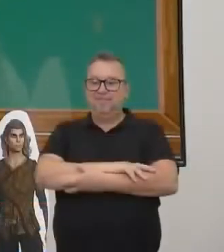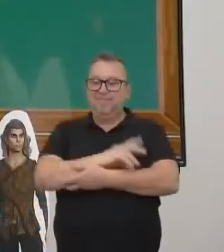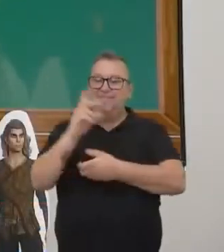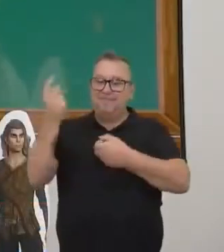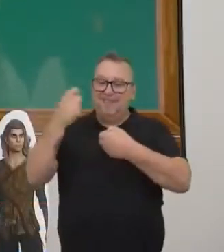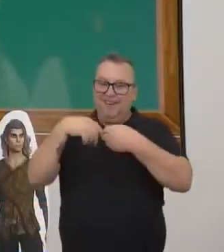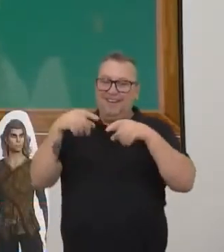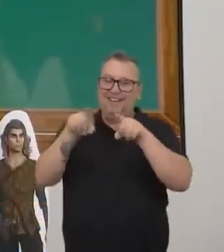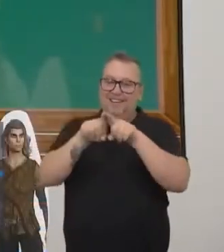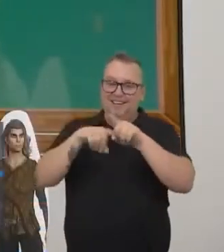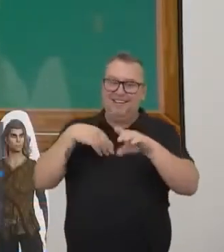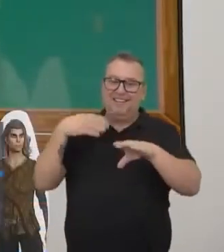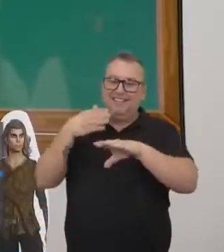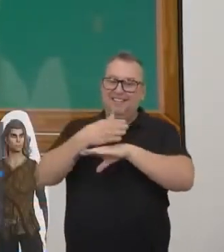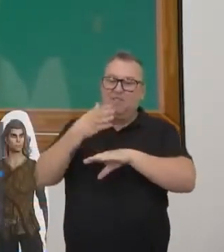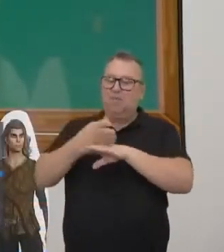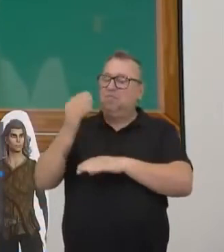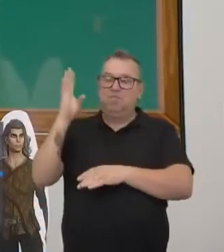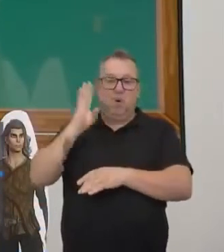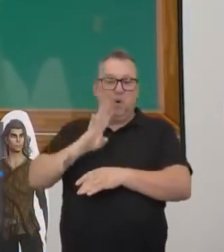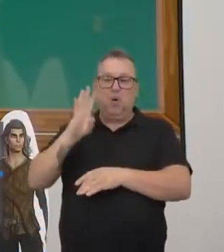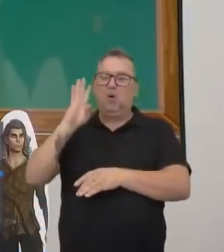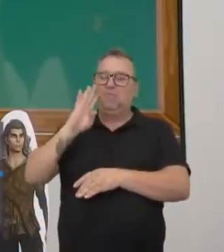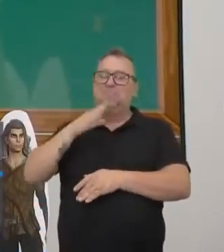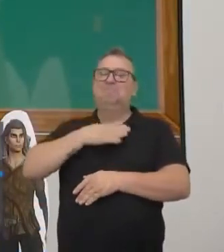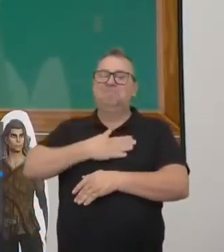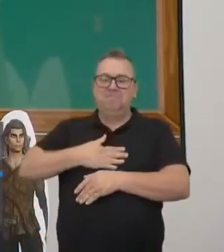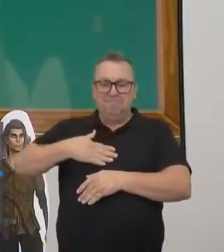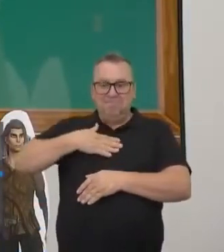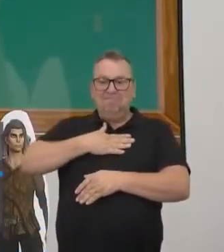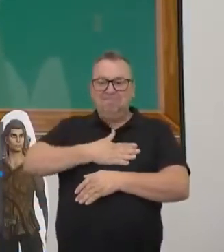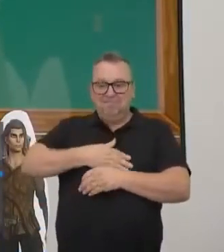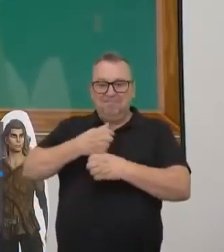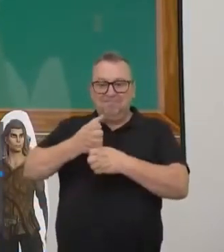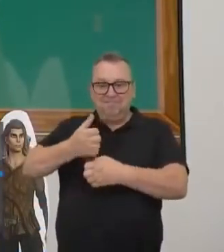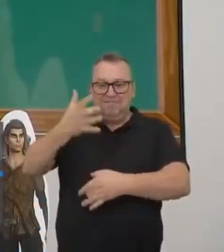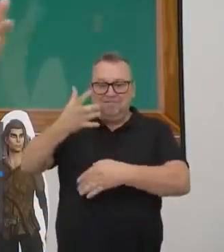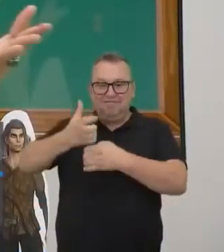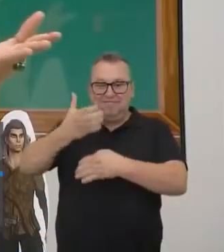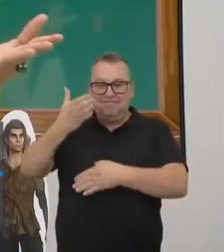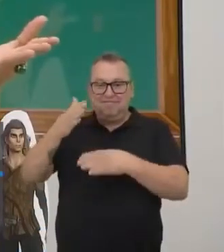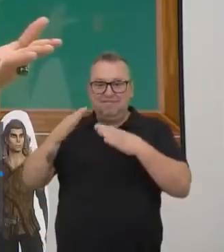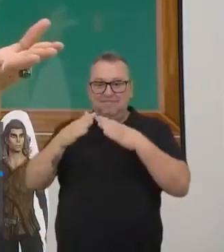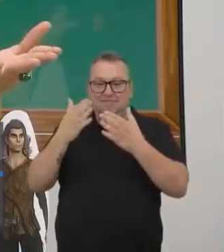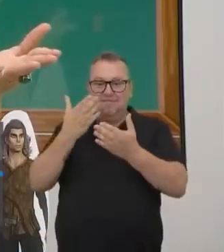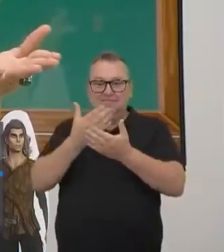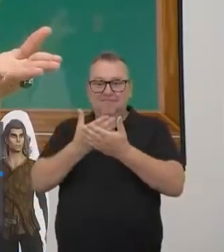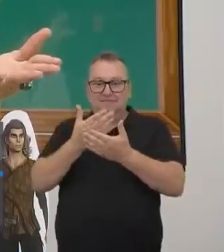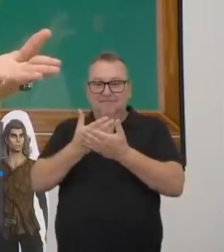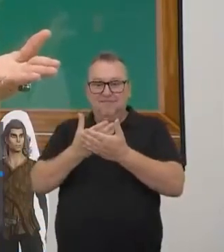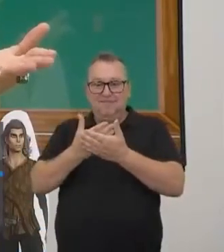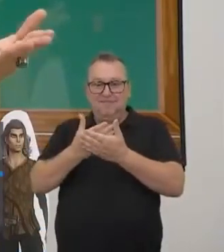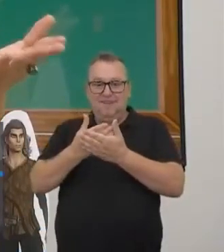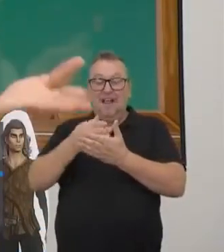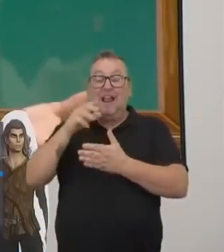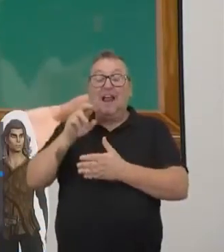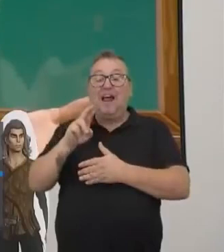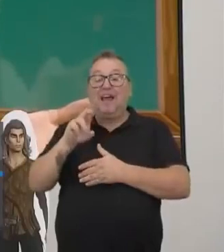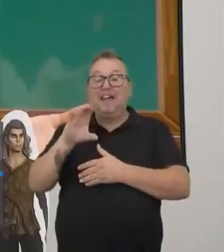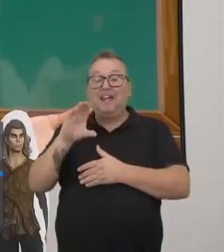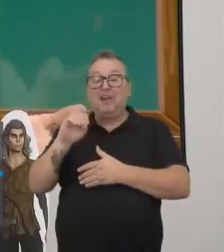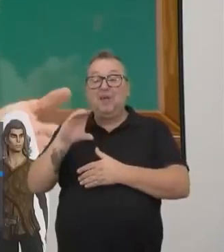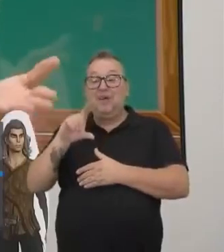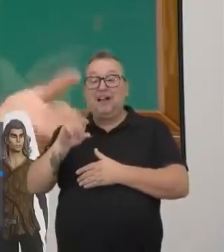voltamos. Muitas participações aqui bem legais no chat, ó. Vamos lá. Escola Marasca de Rio Claro. Bom dia,